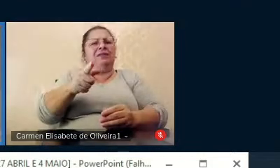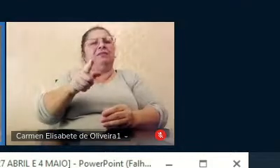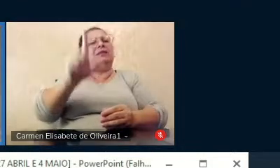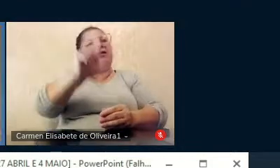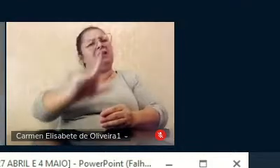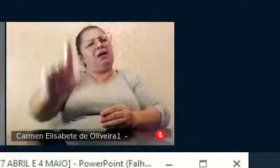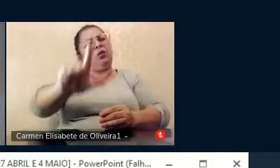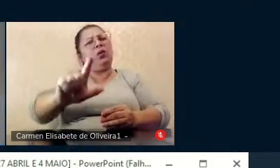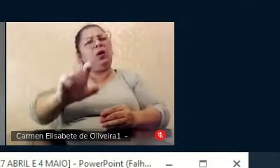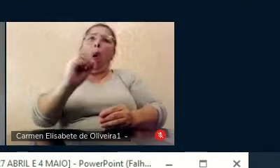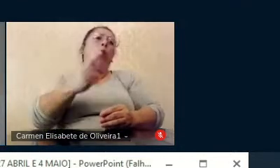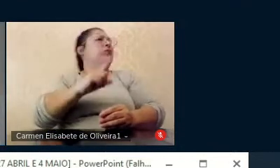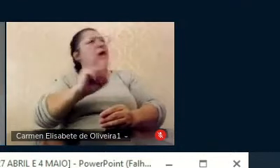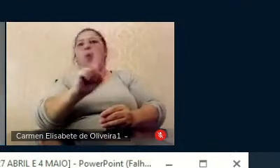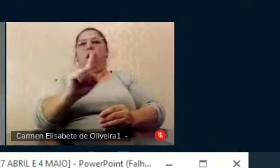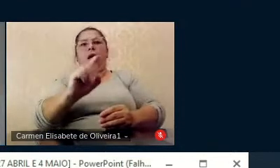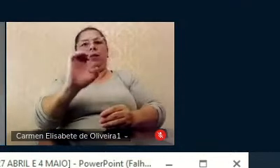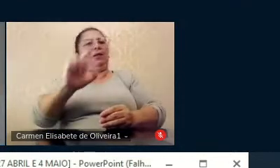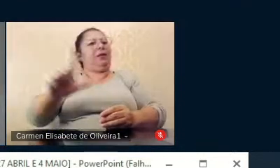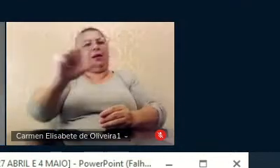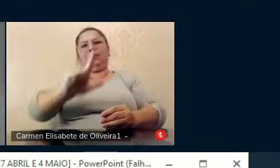literatura.